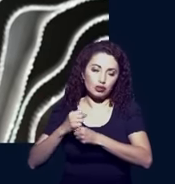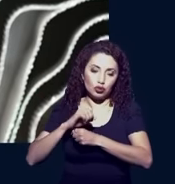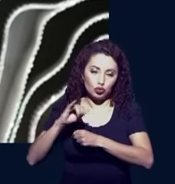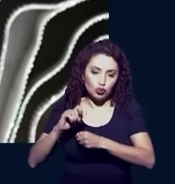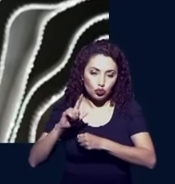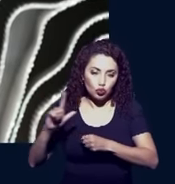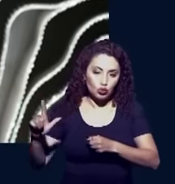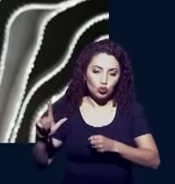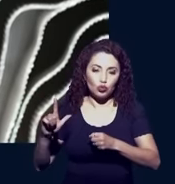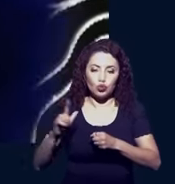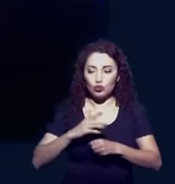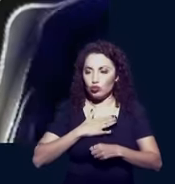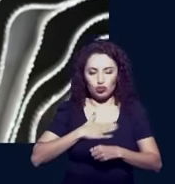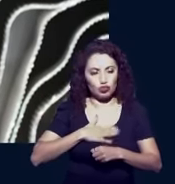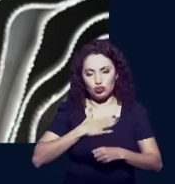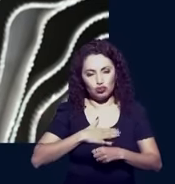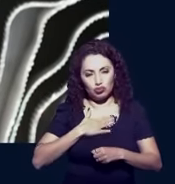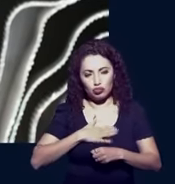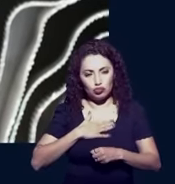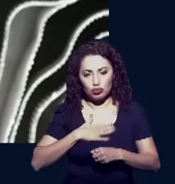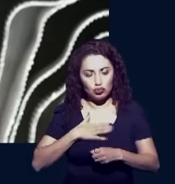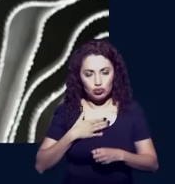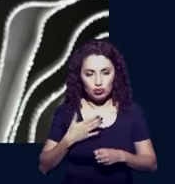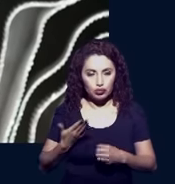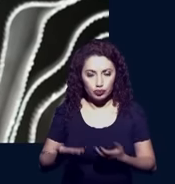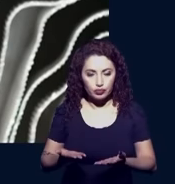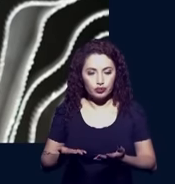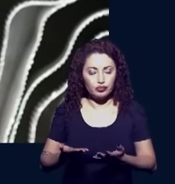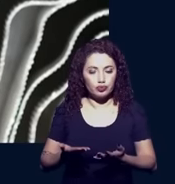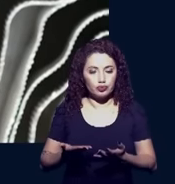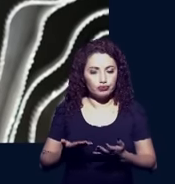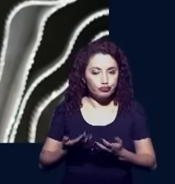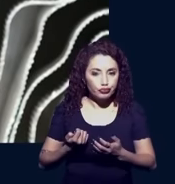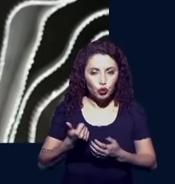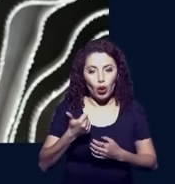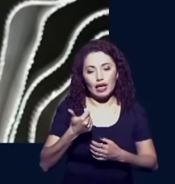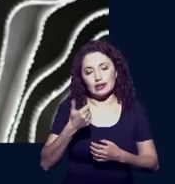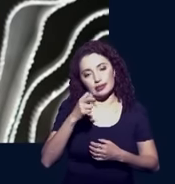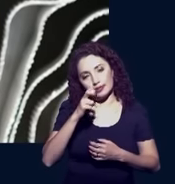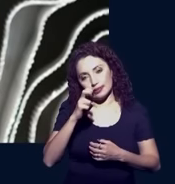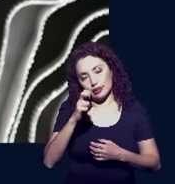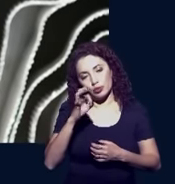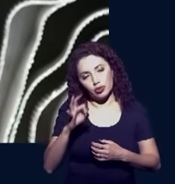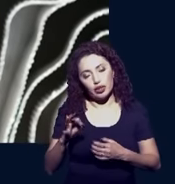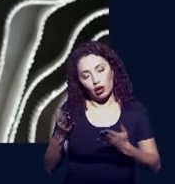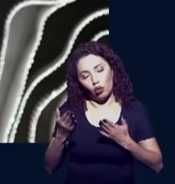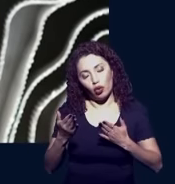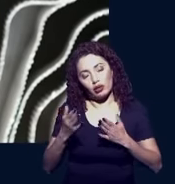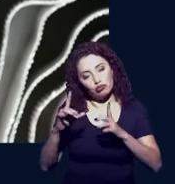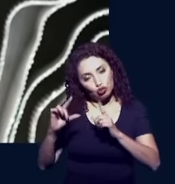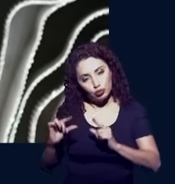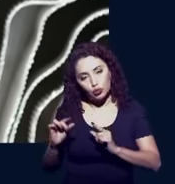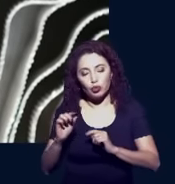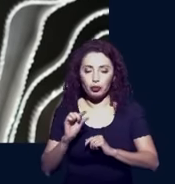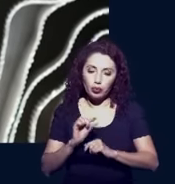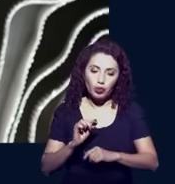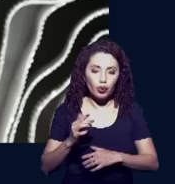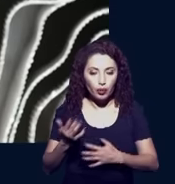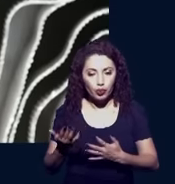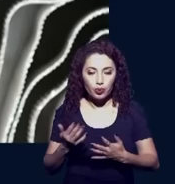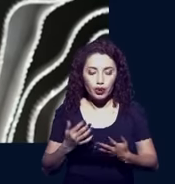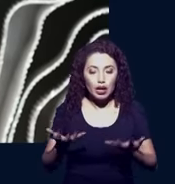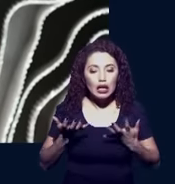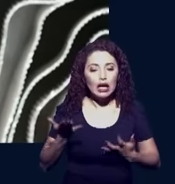agosto de algo como 4% chegou a bater praticamente cinco agora voltou um pouco e aí eu queria entender um pouco